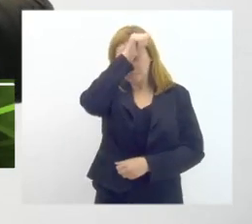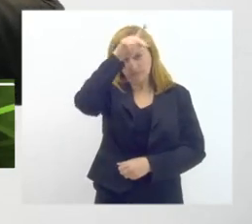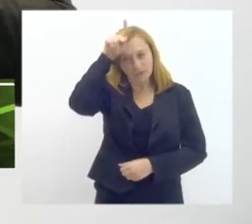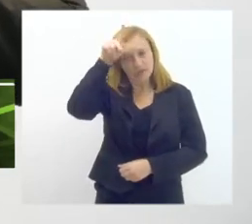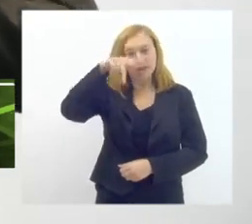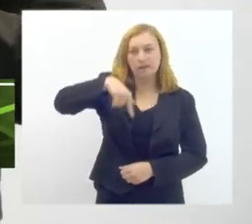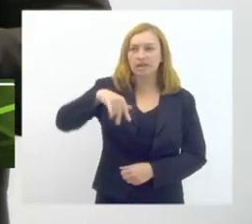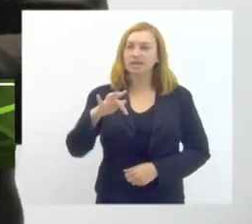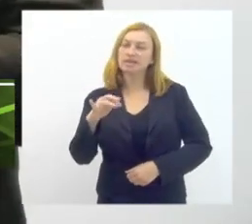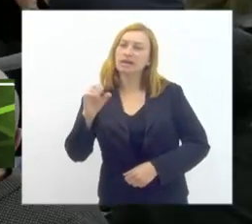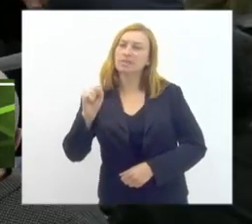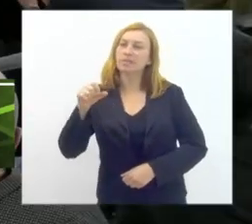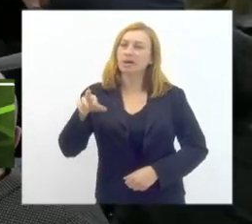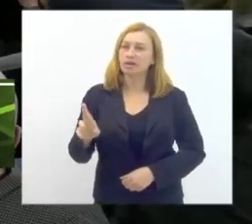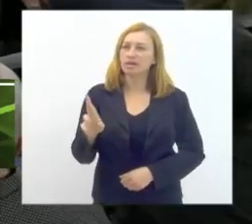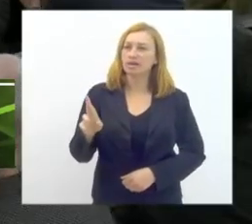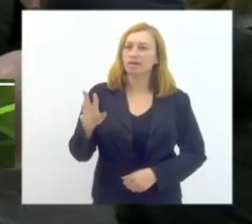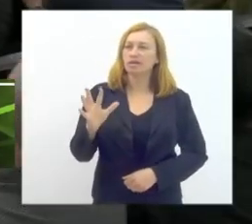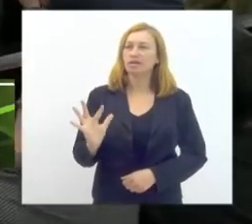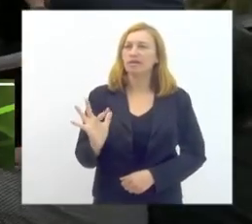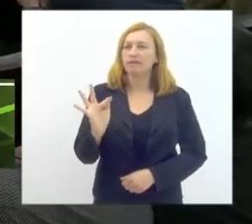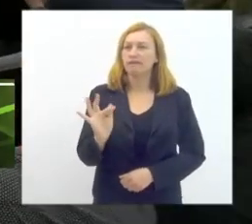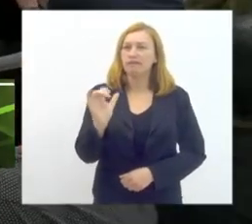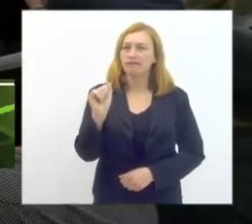Fátima Pacheco.